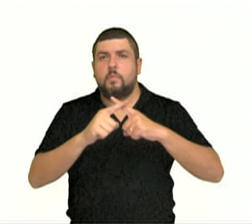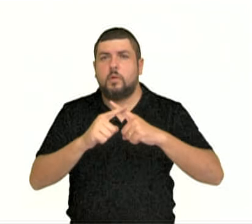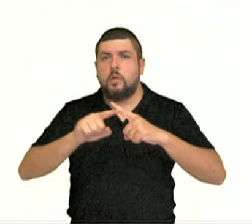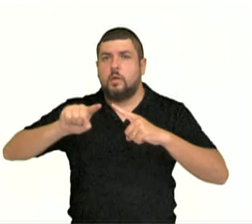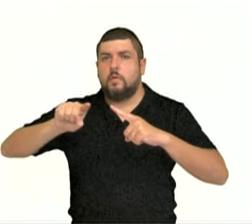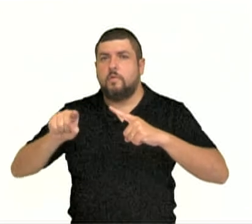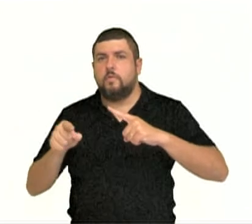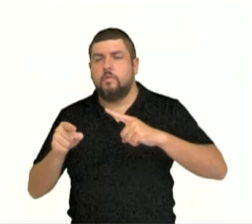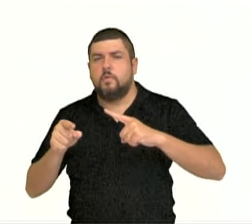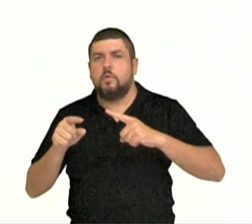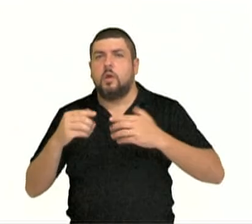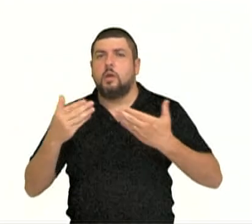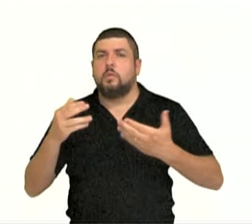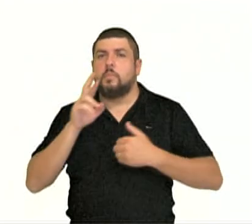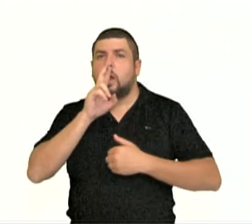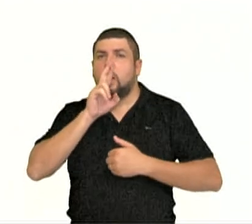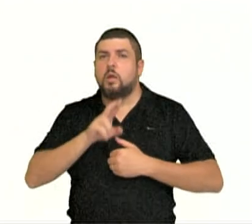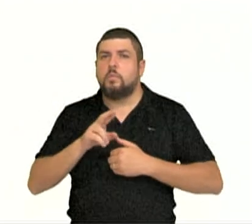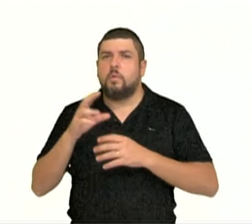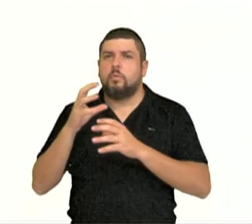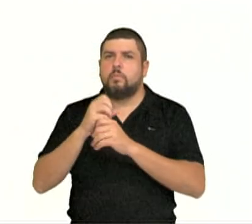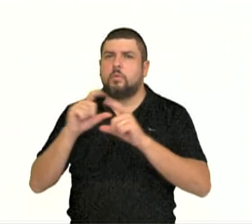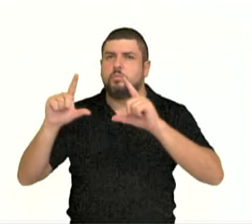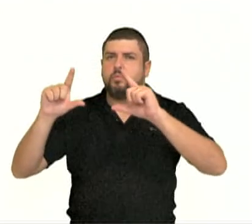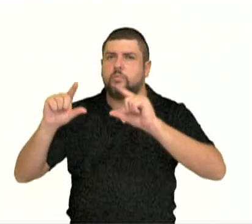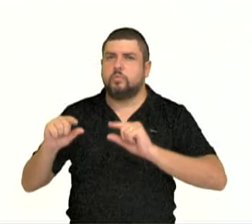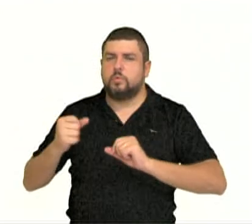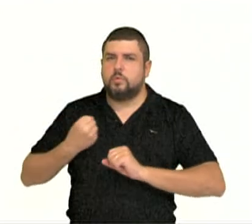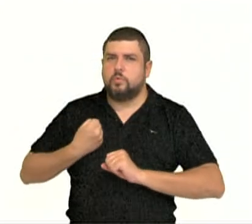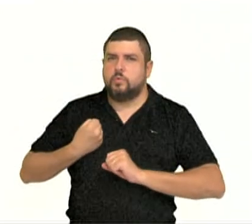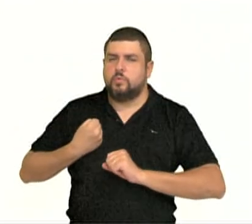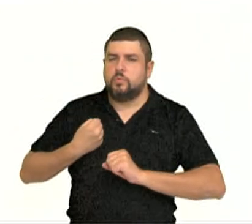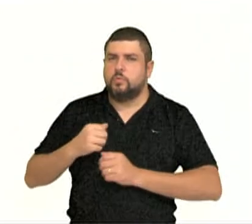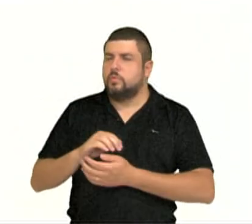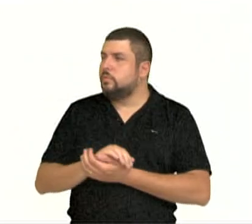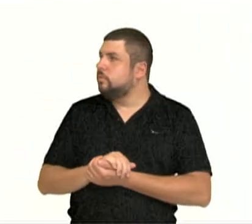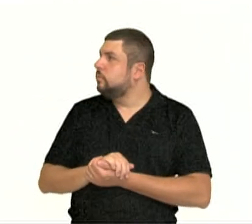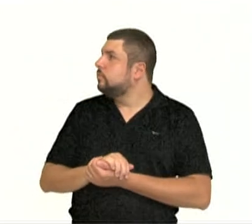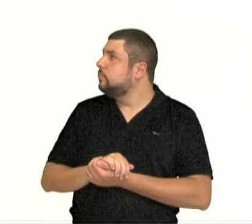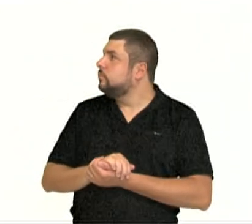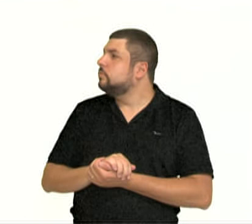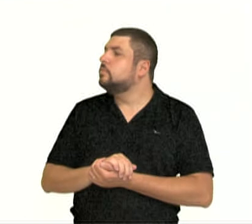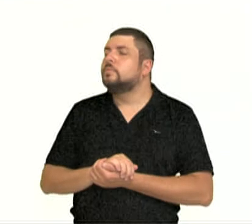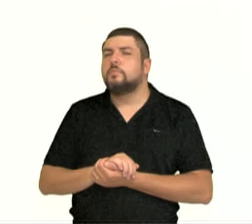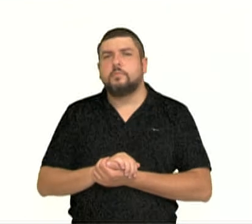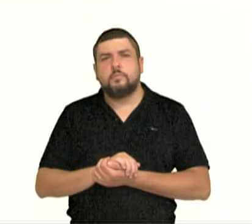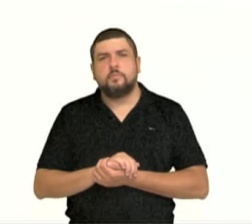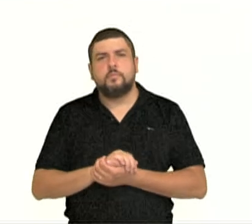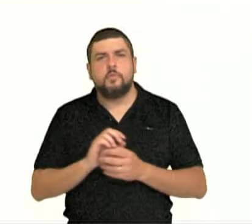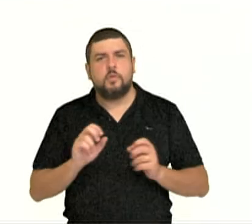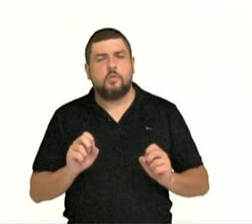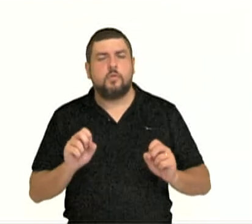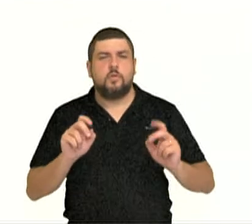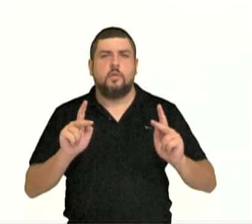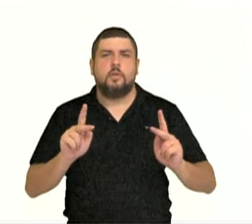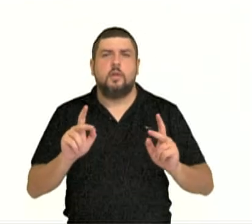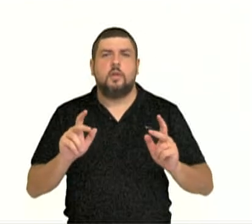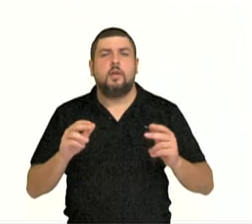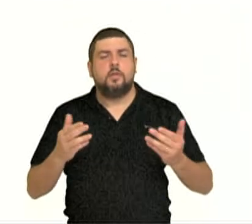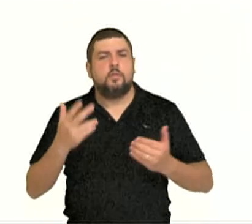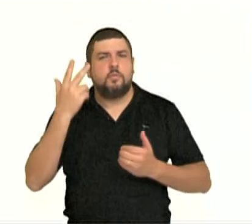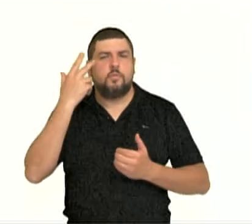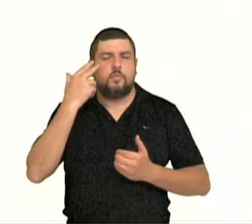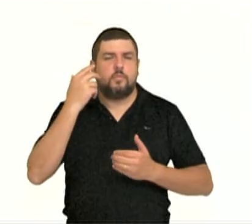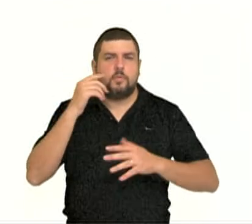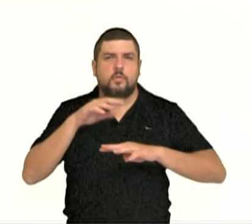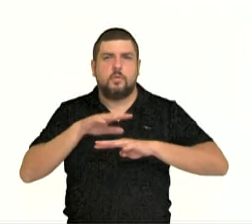é ficar menor, não ficar maior, Como a gente trabalha com números não decimais, certo? Então, a tendência é essa mesmo.